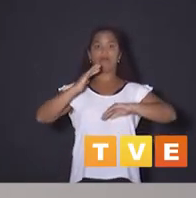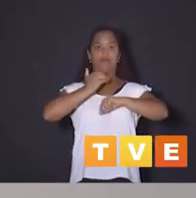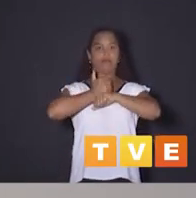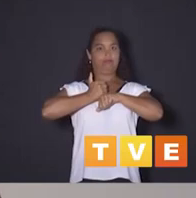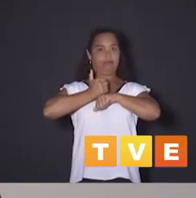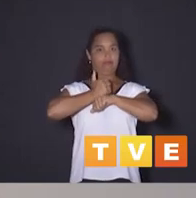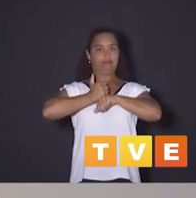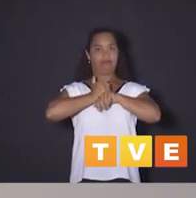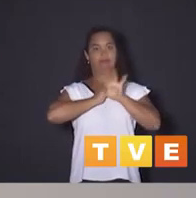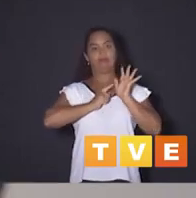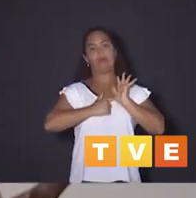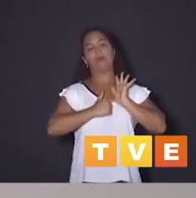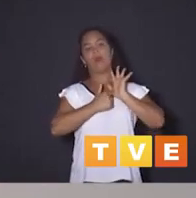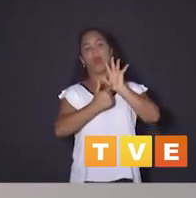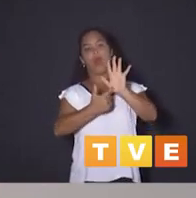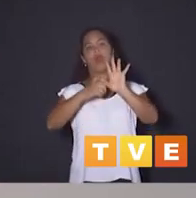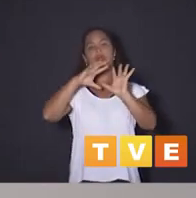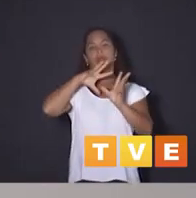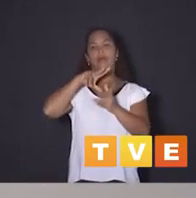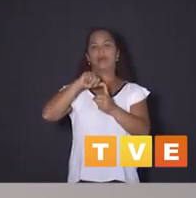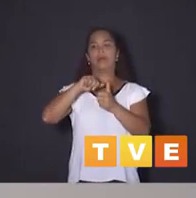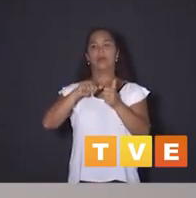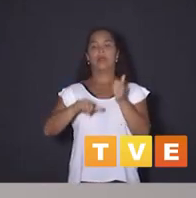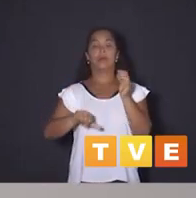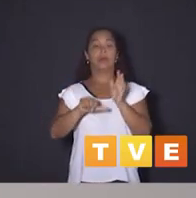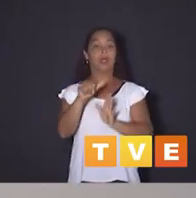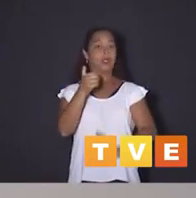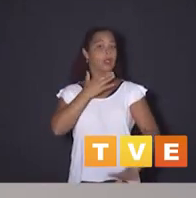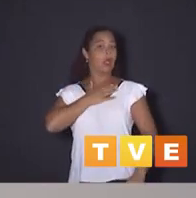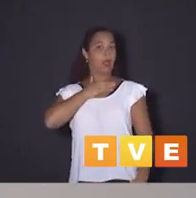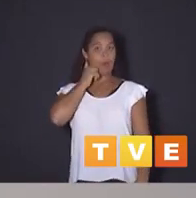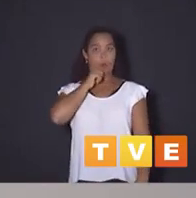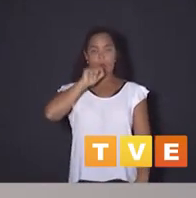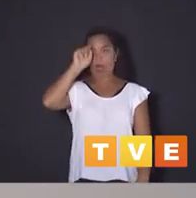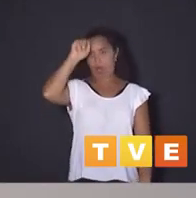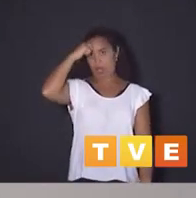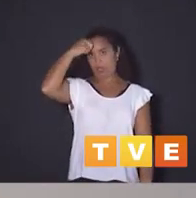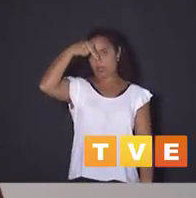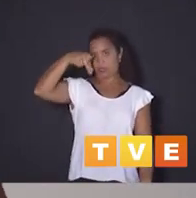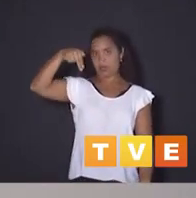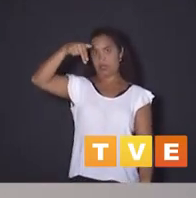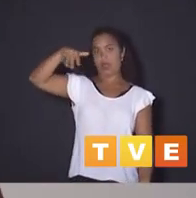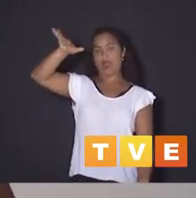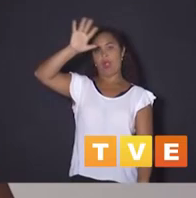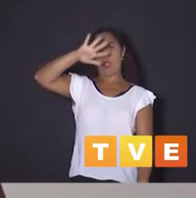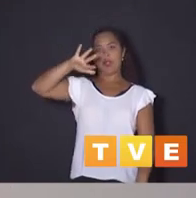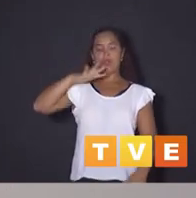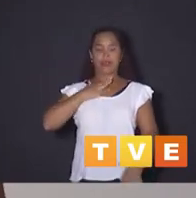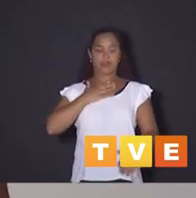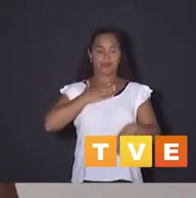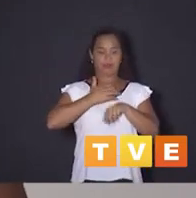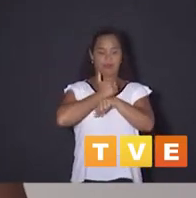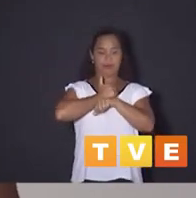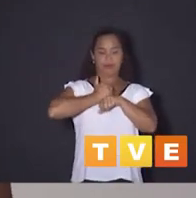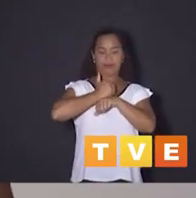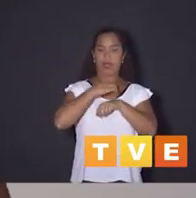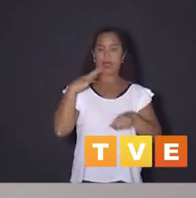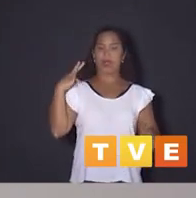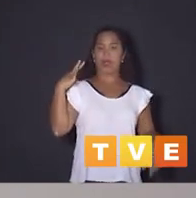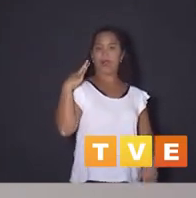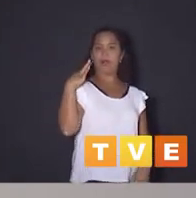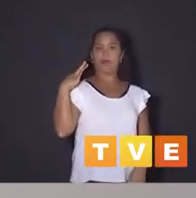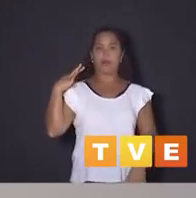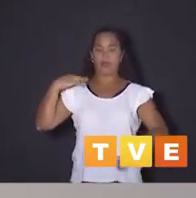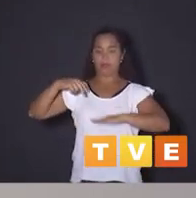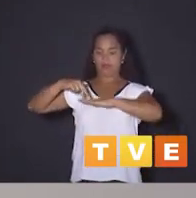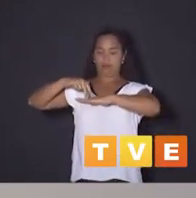então antes de qualquer coisa como mulher negra e nordestina como profissional de moda que sou desde o primeiro desfile